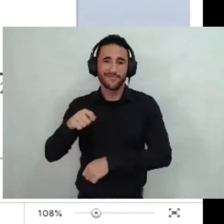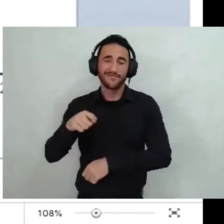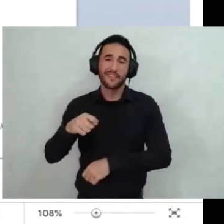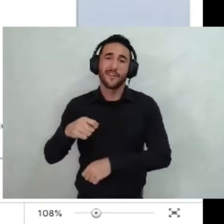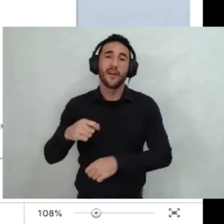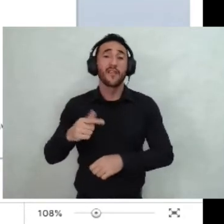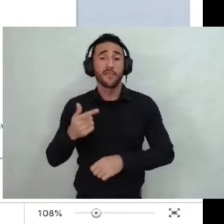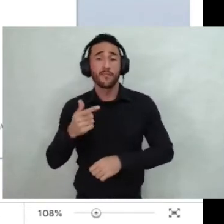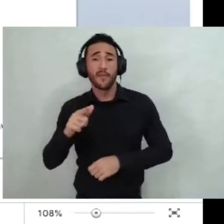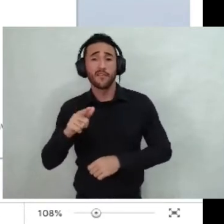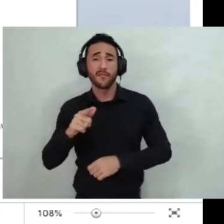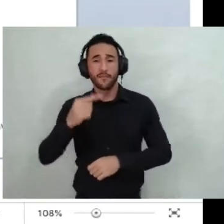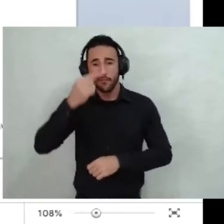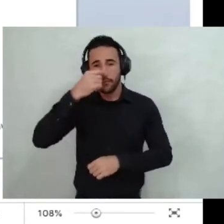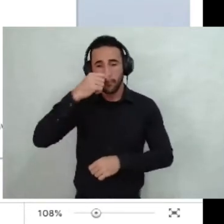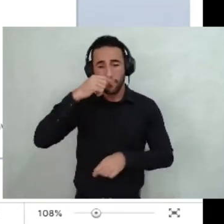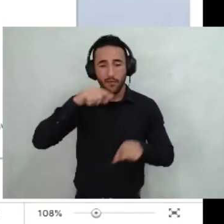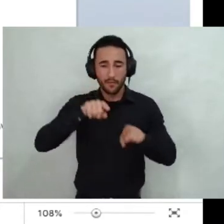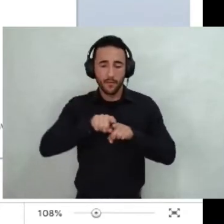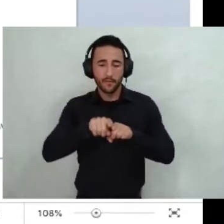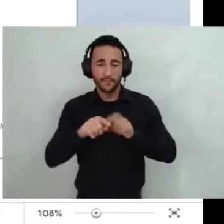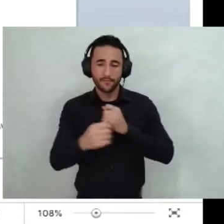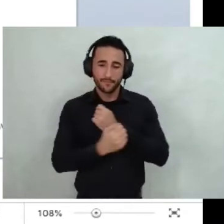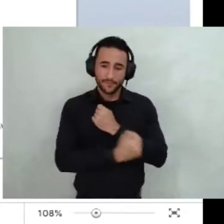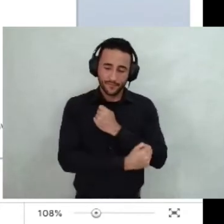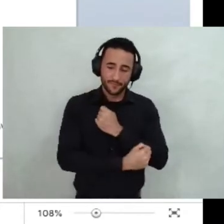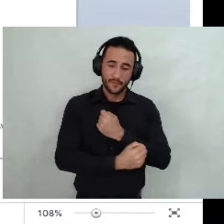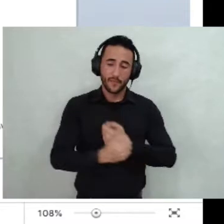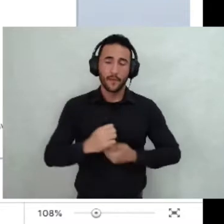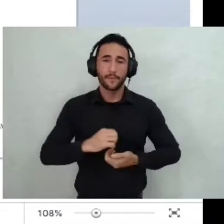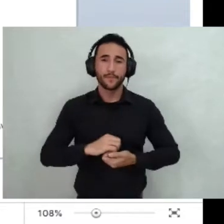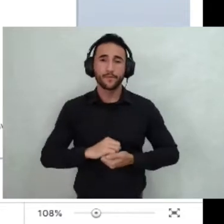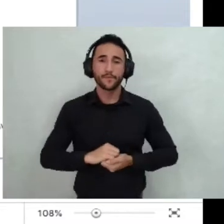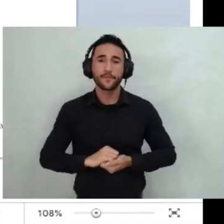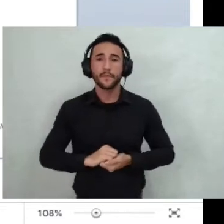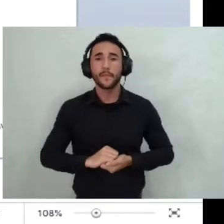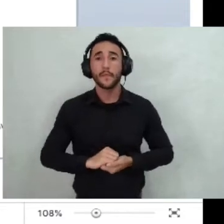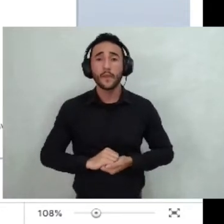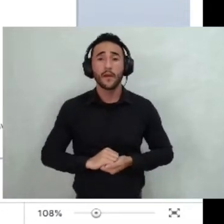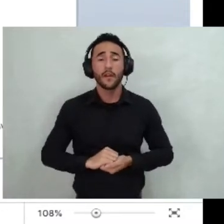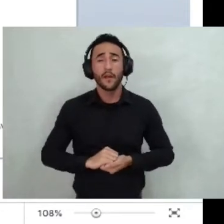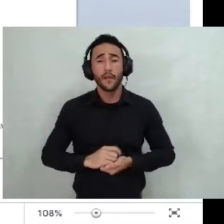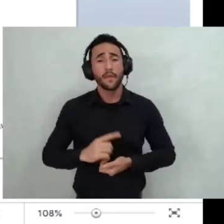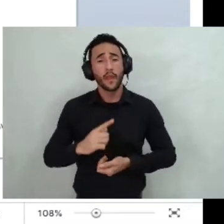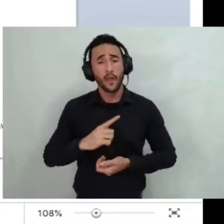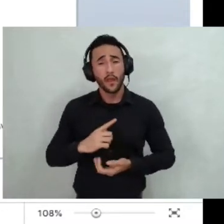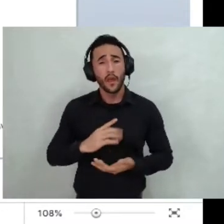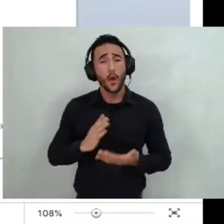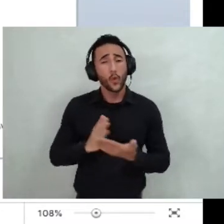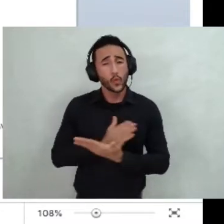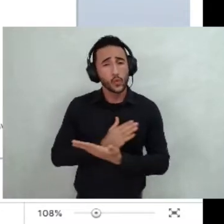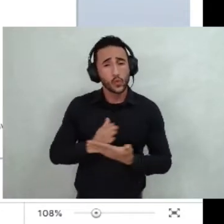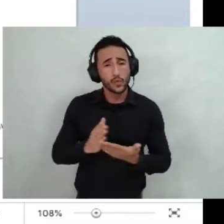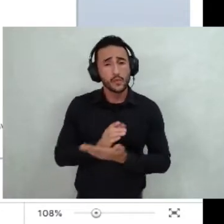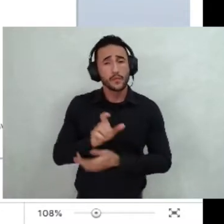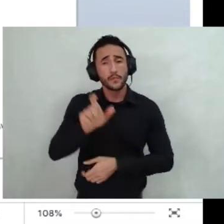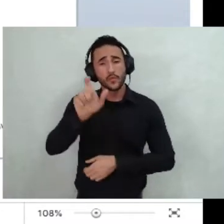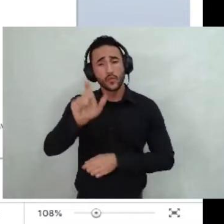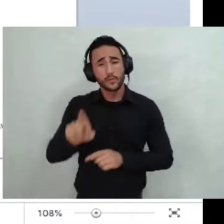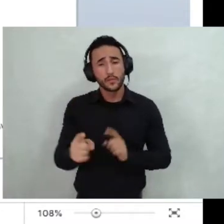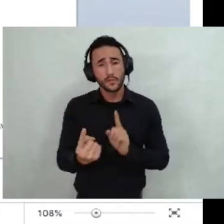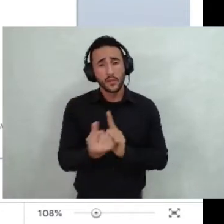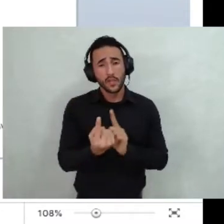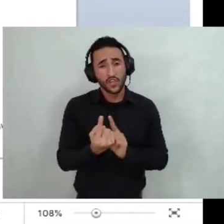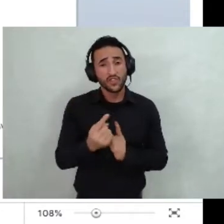fezes desses pacientes. E a gente tem alguns pacientes, e os senhores sabem disso, que internam no